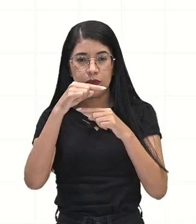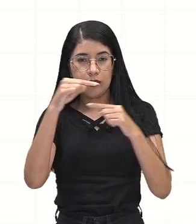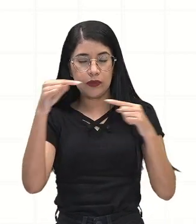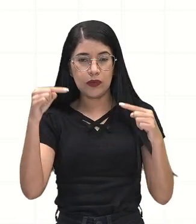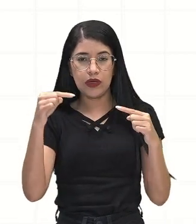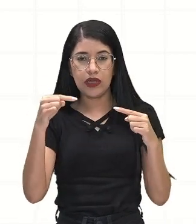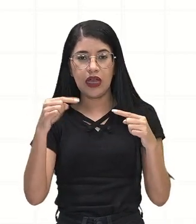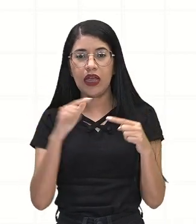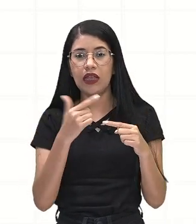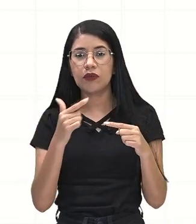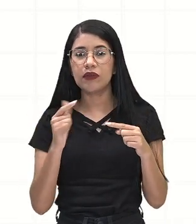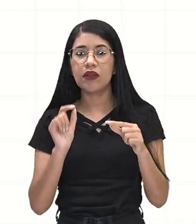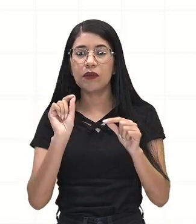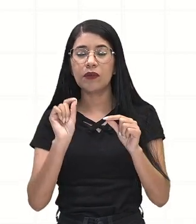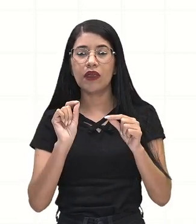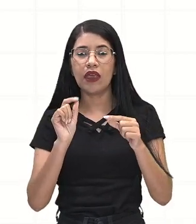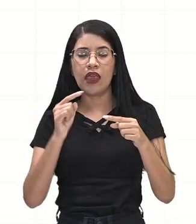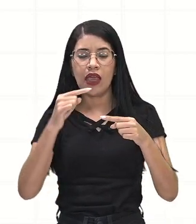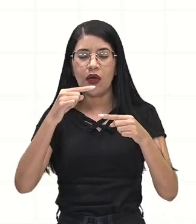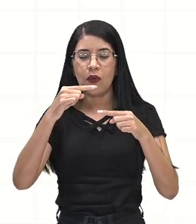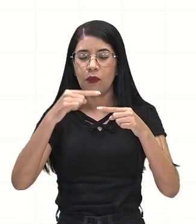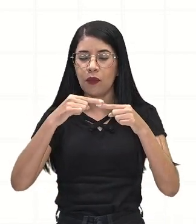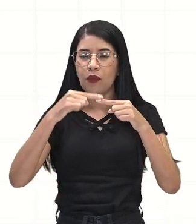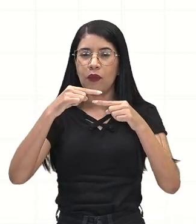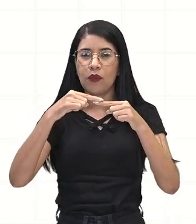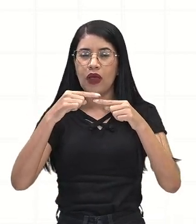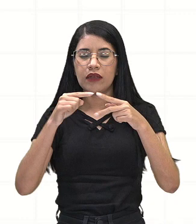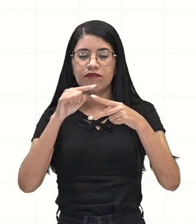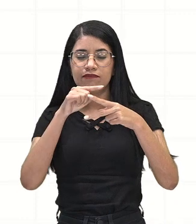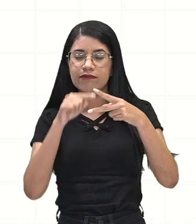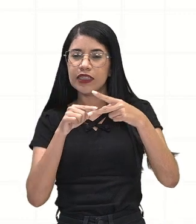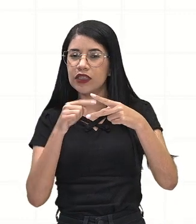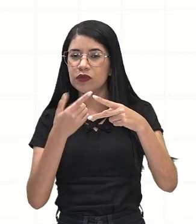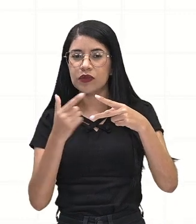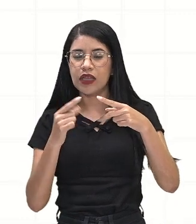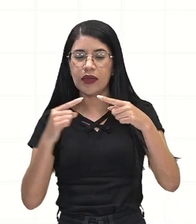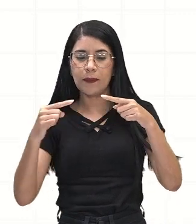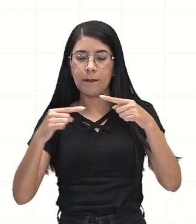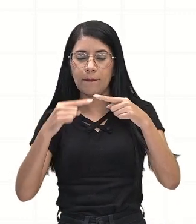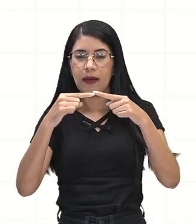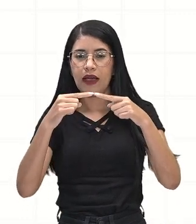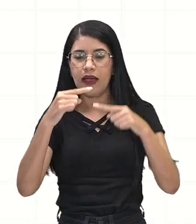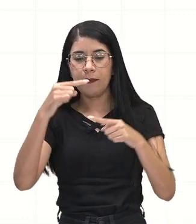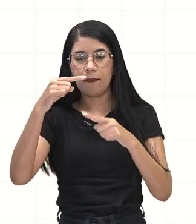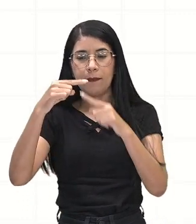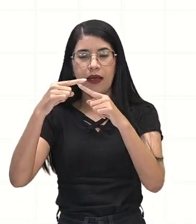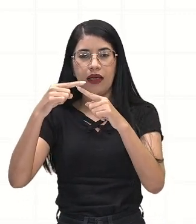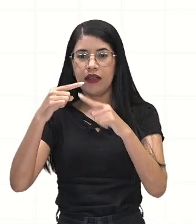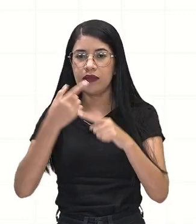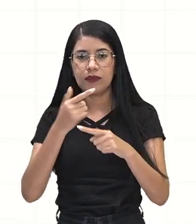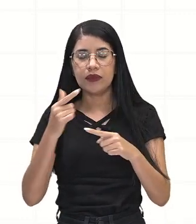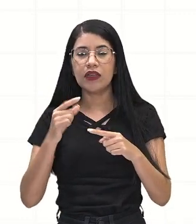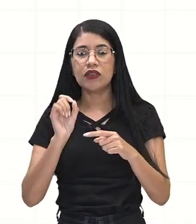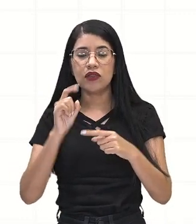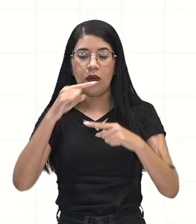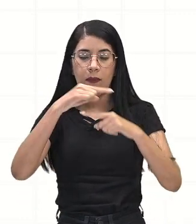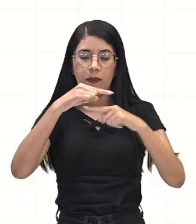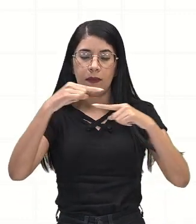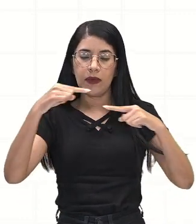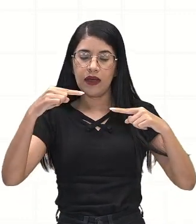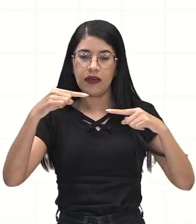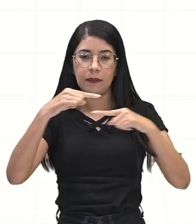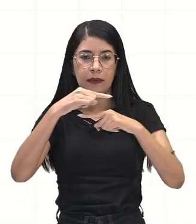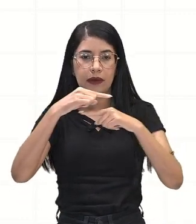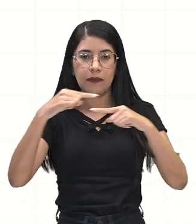vão se ter um ponto em comum, elas não vão se cruzar, elas vão estar uma ao lado da outra. Por